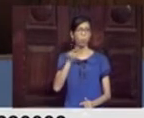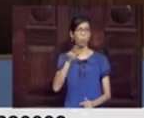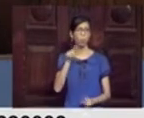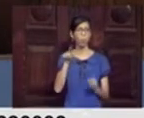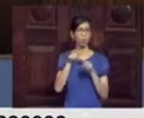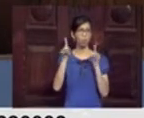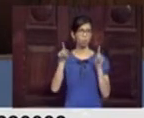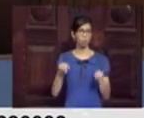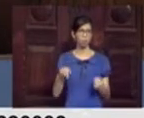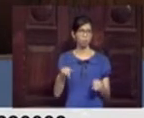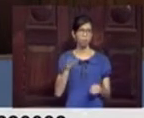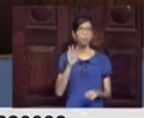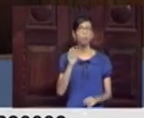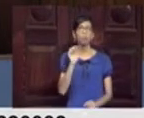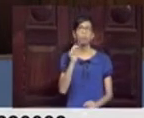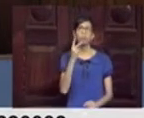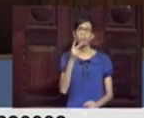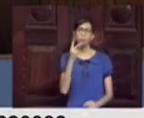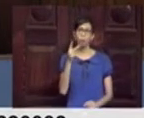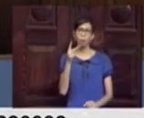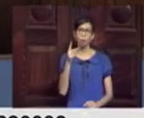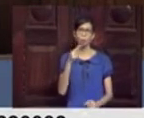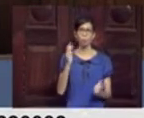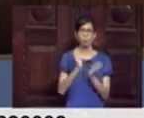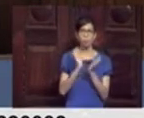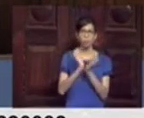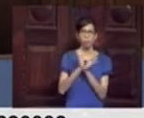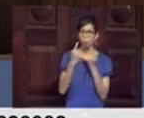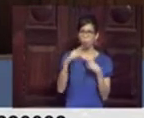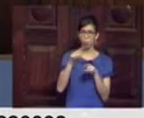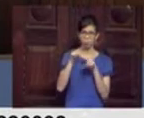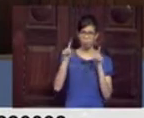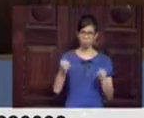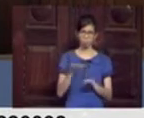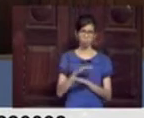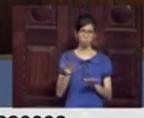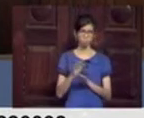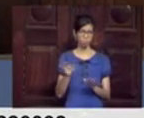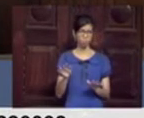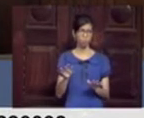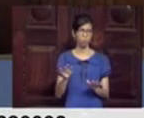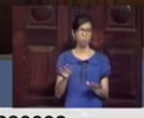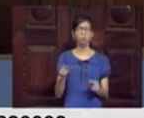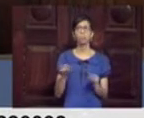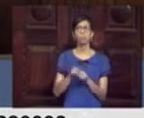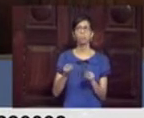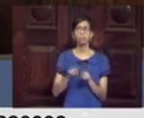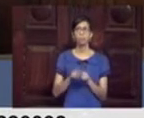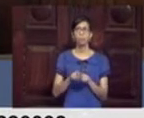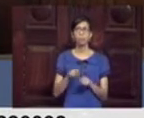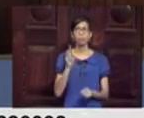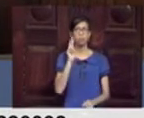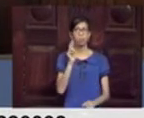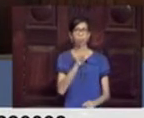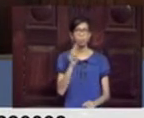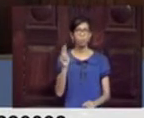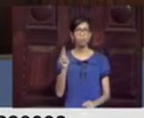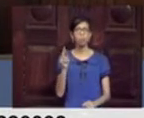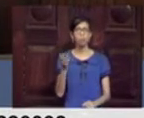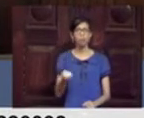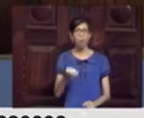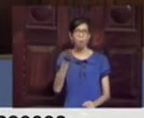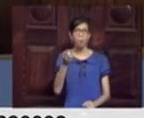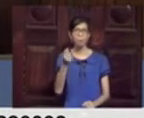disse que esse governo atinge ou faz mal só a servidor? Quando se decide aumentar o preço da gasolina, quando se decide aumentar o preço